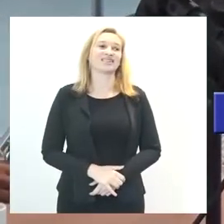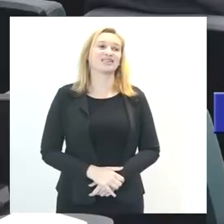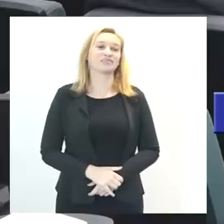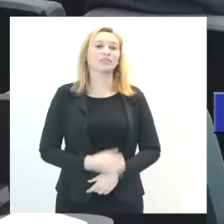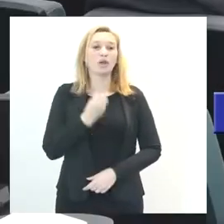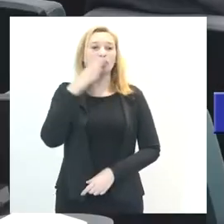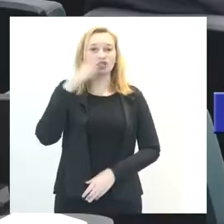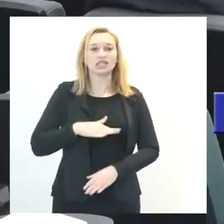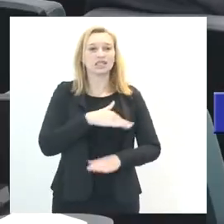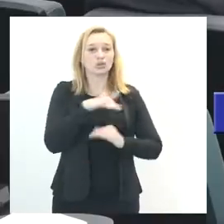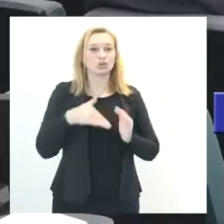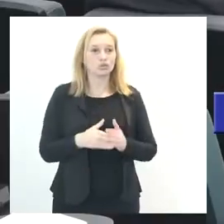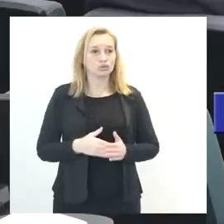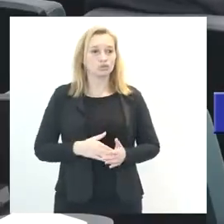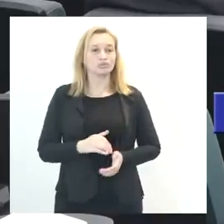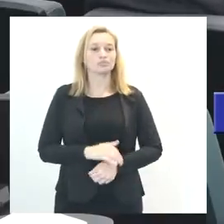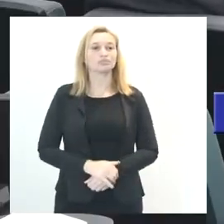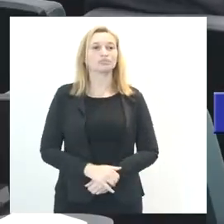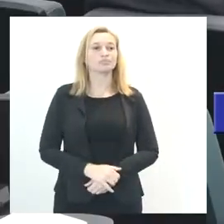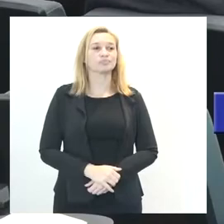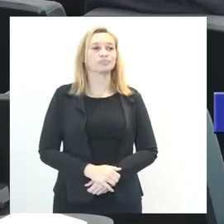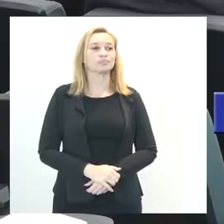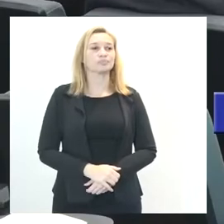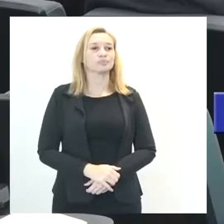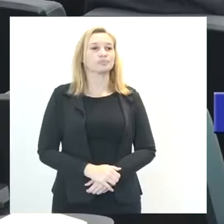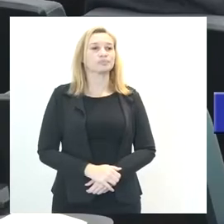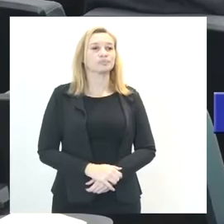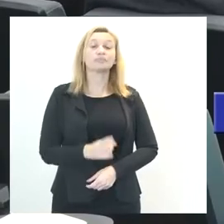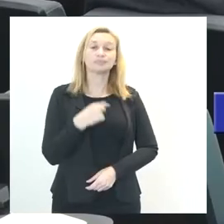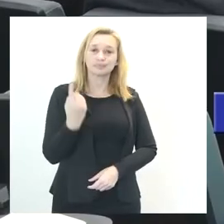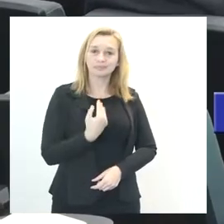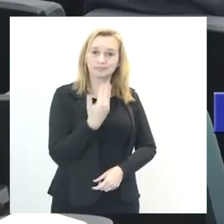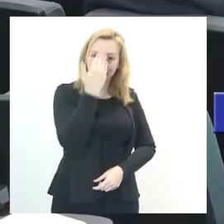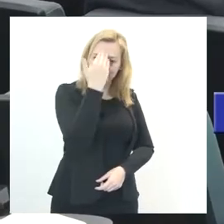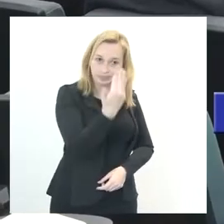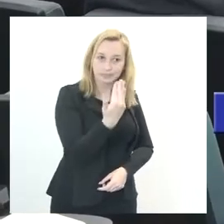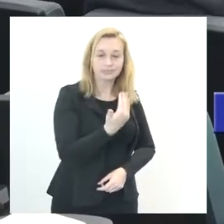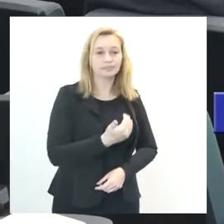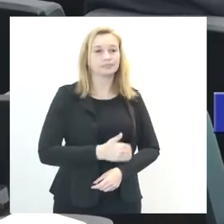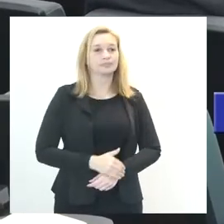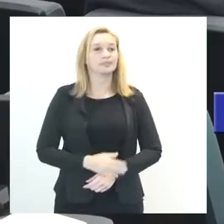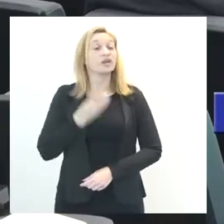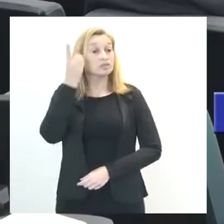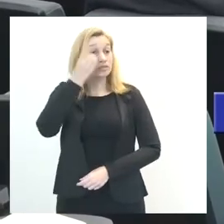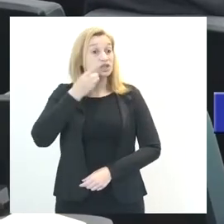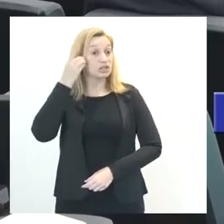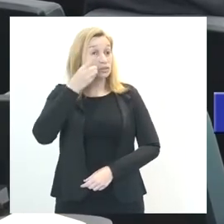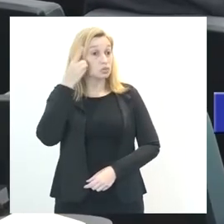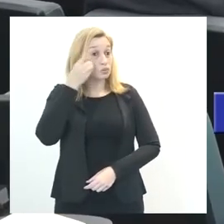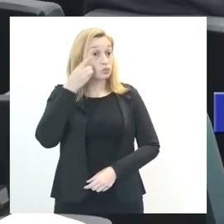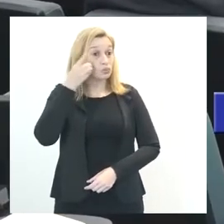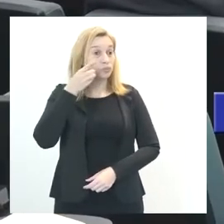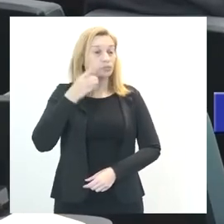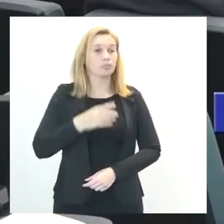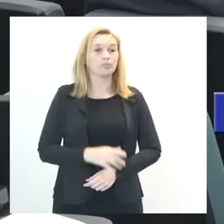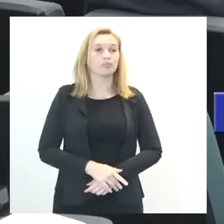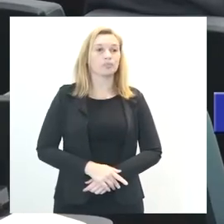boa tarde a todas de todas os nossos agradecimentos ao Deputado